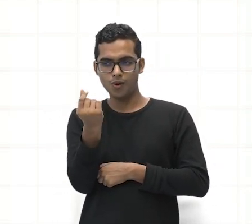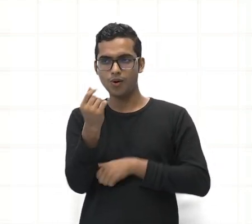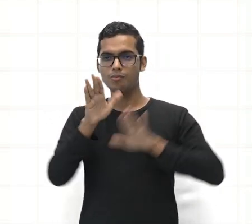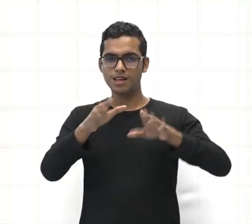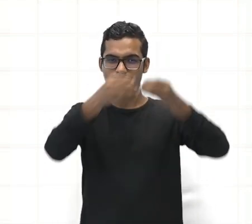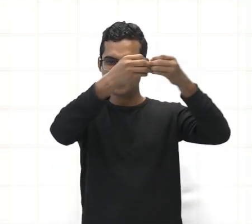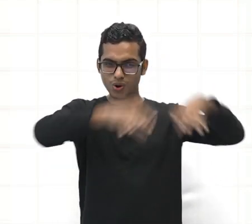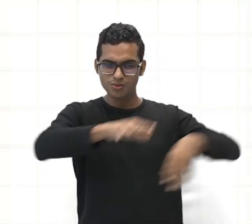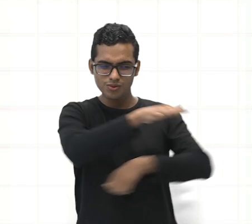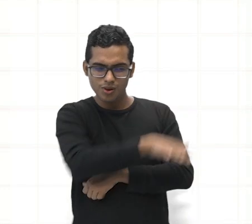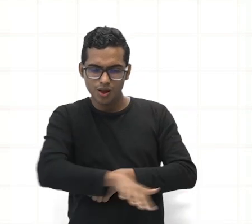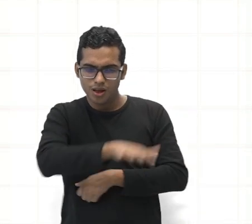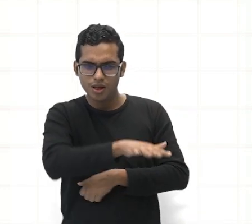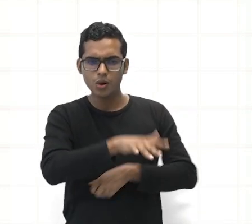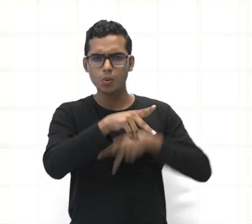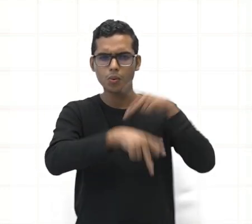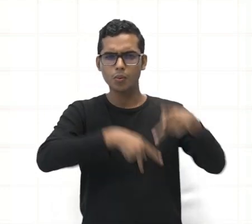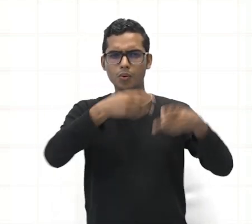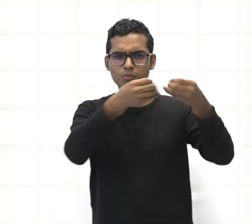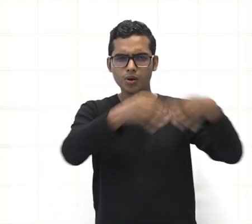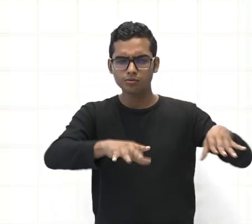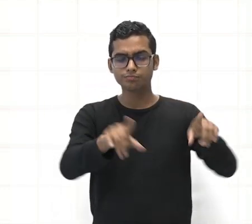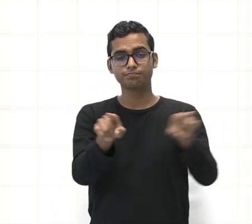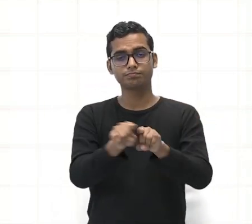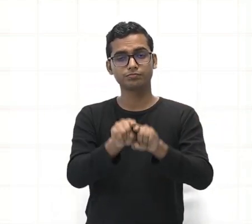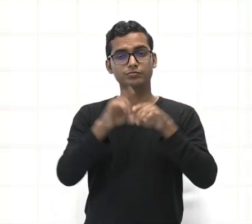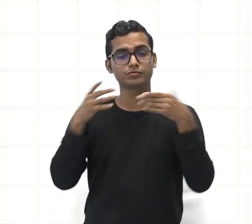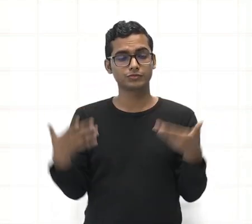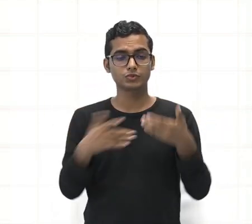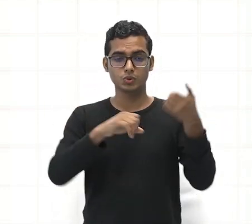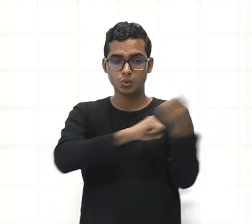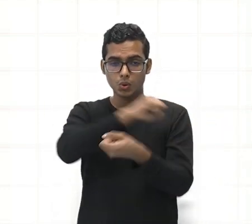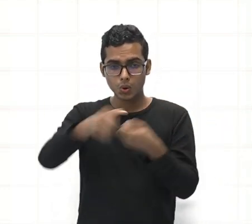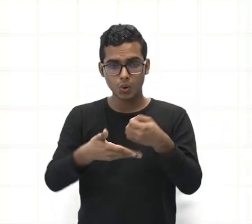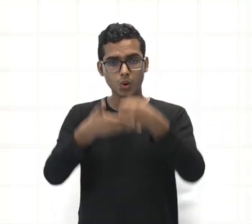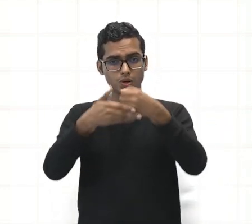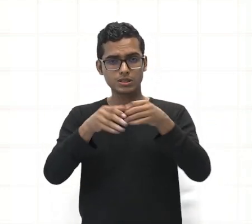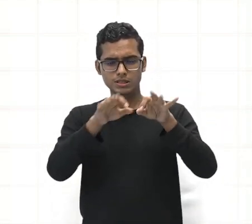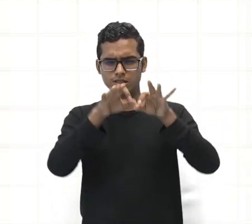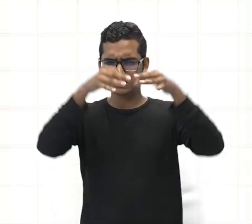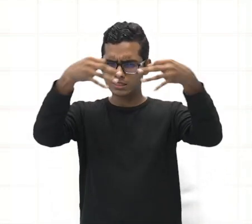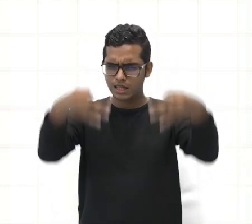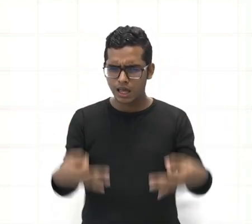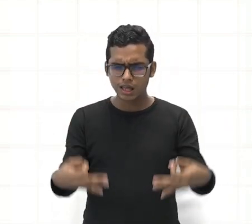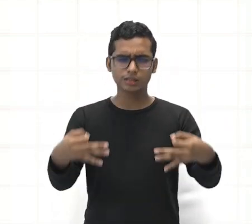estou prejudicando alguma população, ela não está sendo socialmente